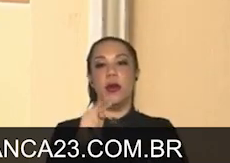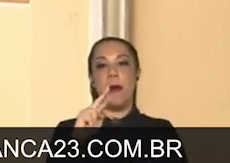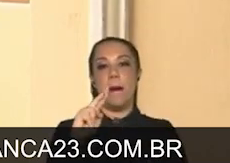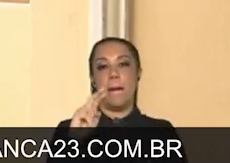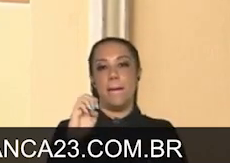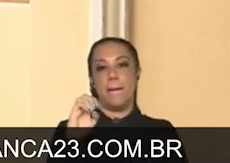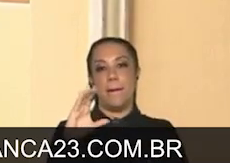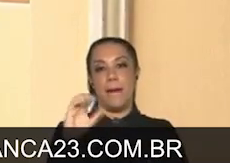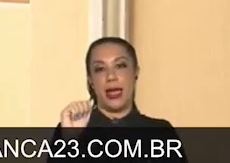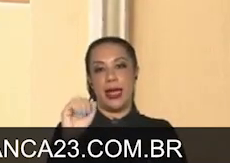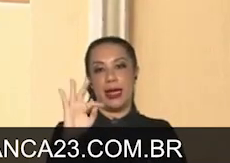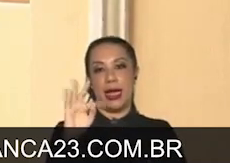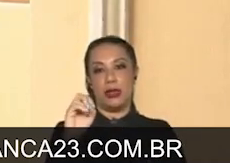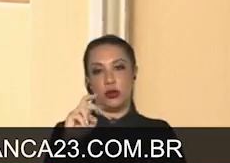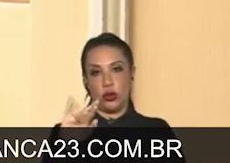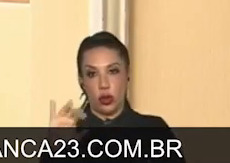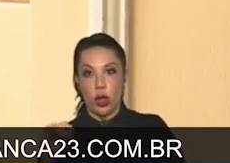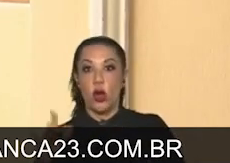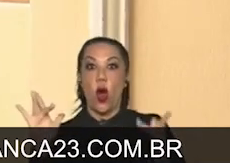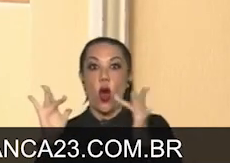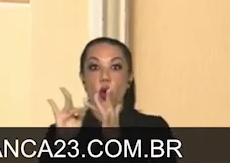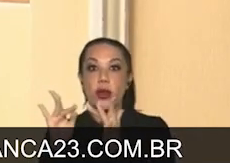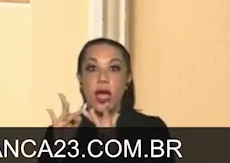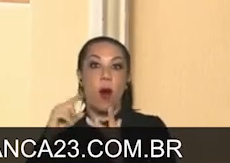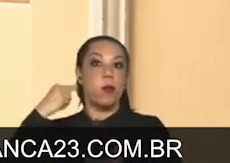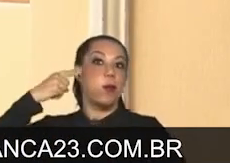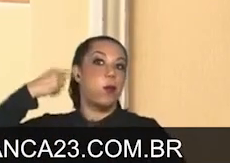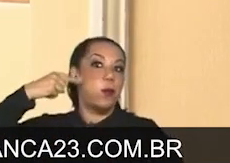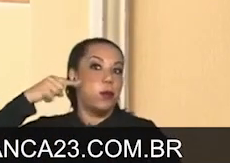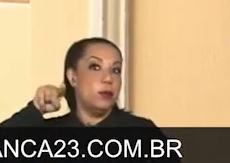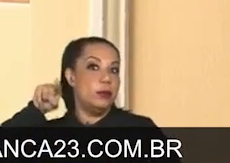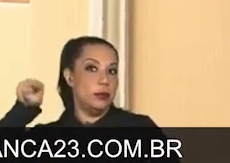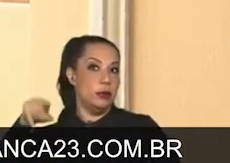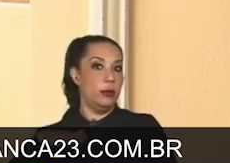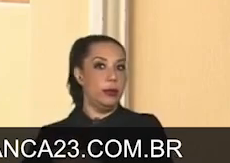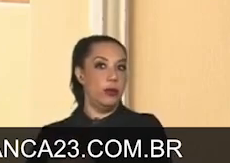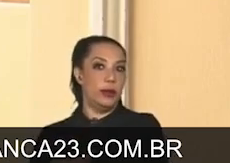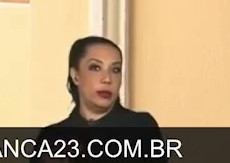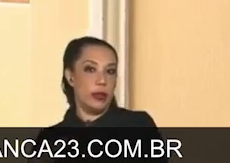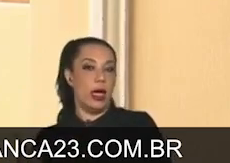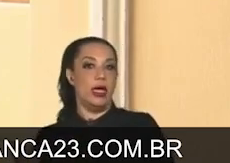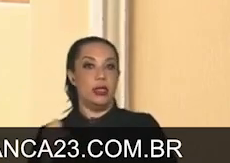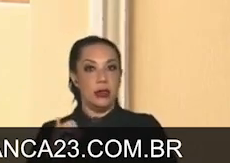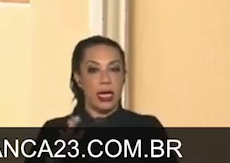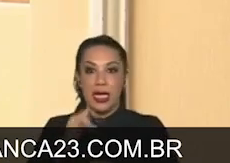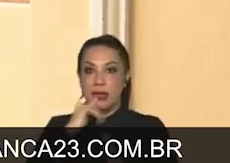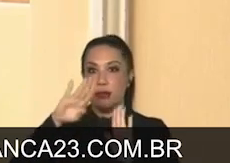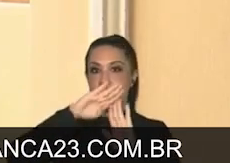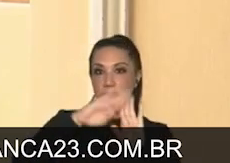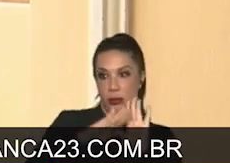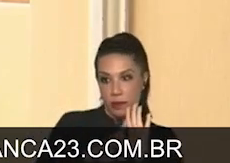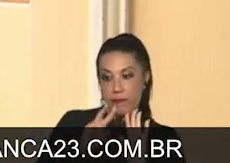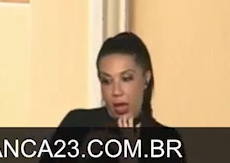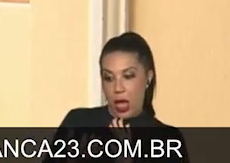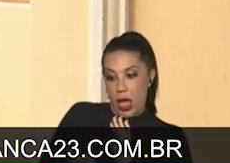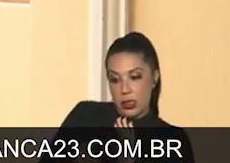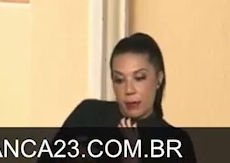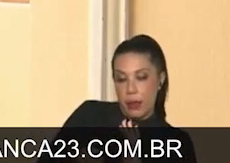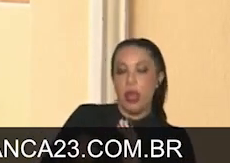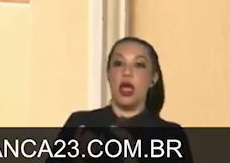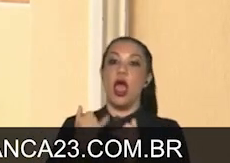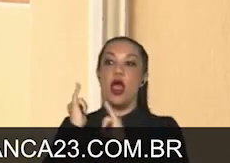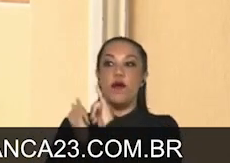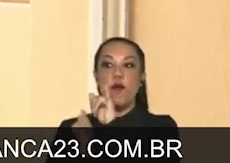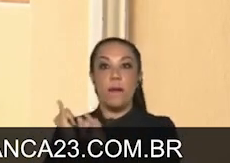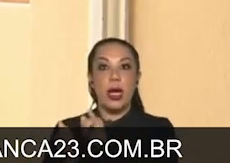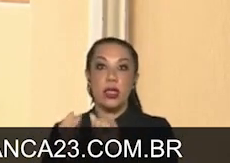em curso devem entrar em contato com os seus advogados, né? Quando a pessoa entra na lista de recebimento desses precatórios, a informação